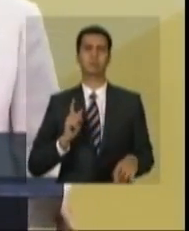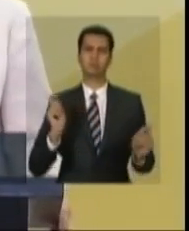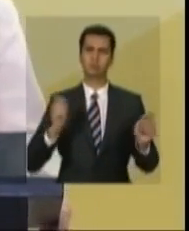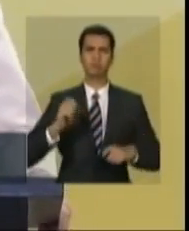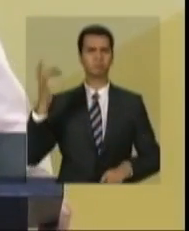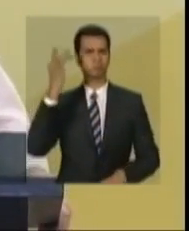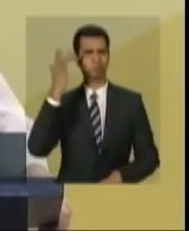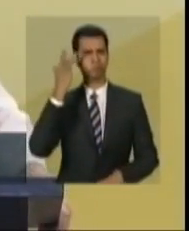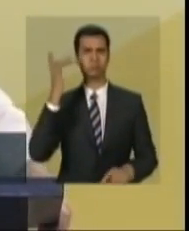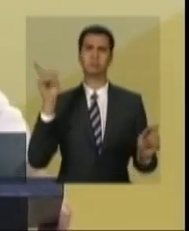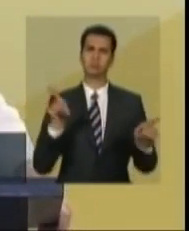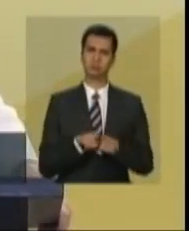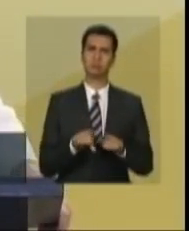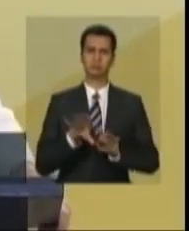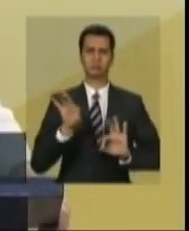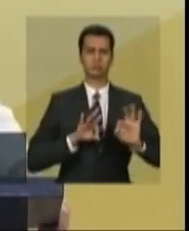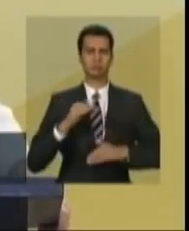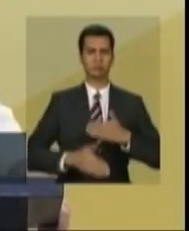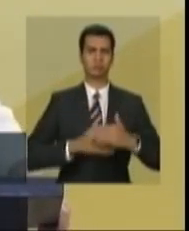a capacidade de avançar.